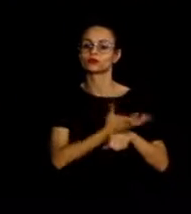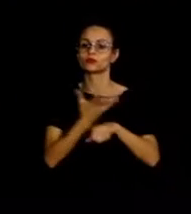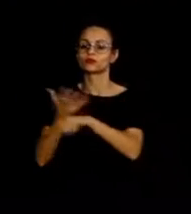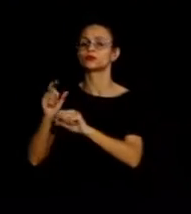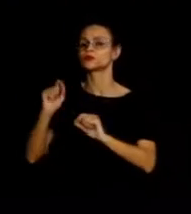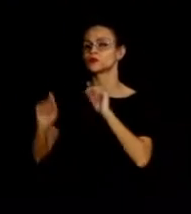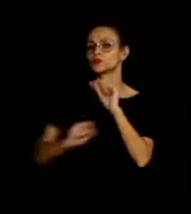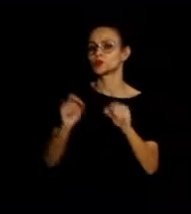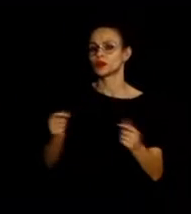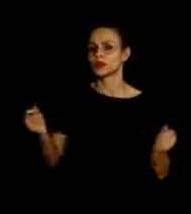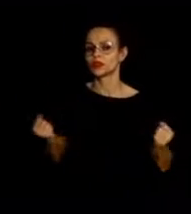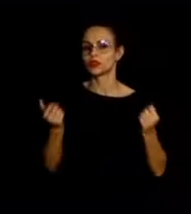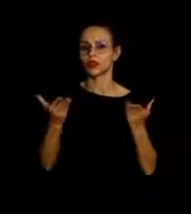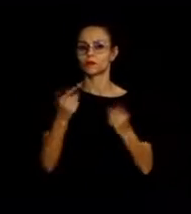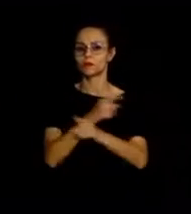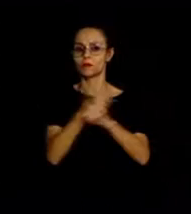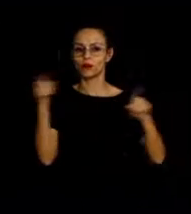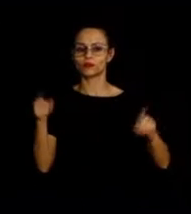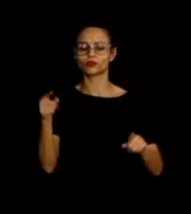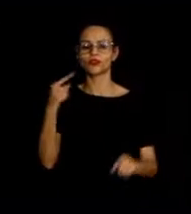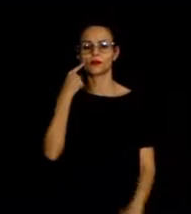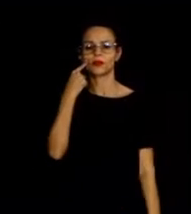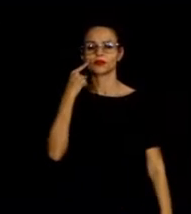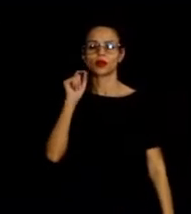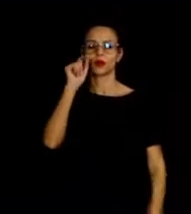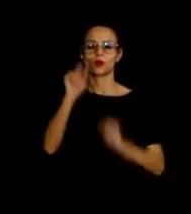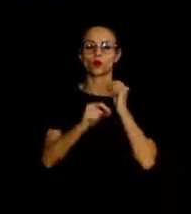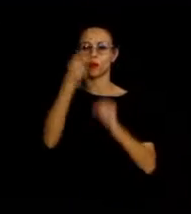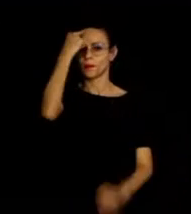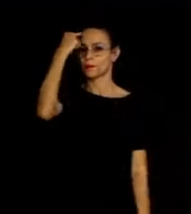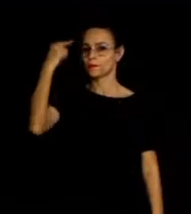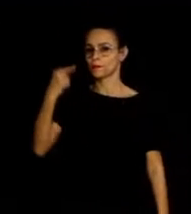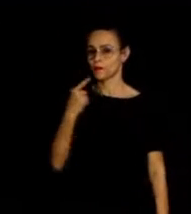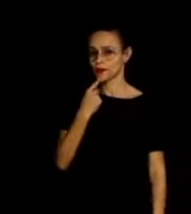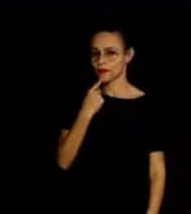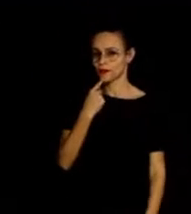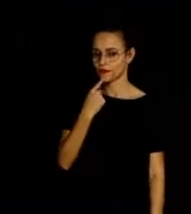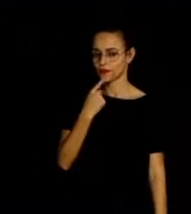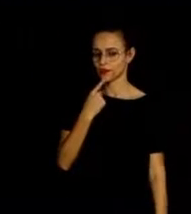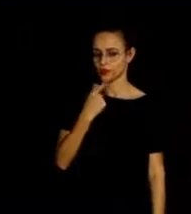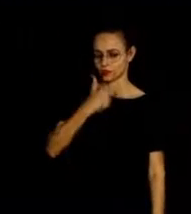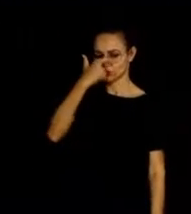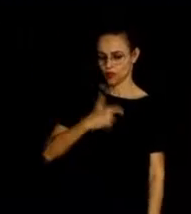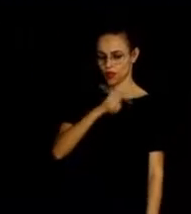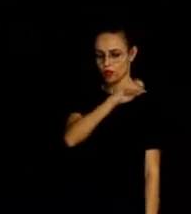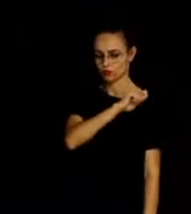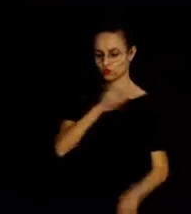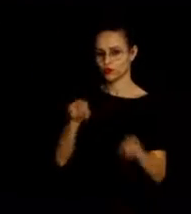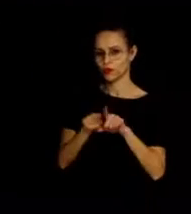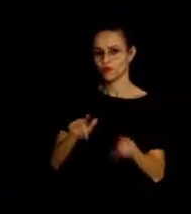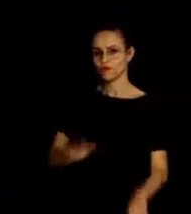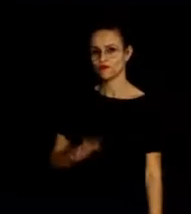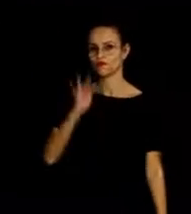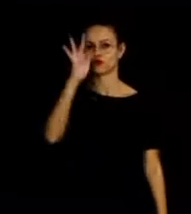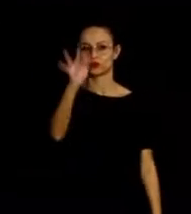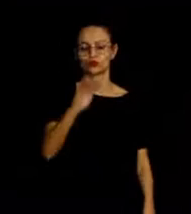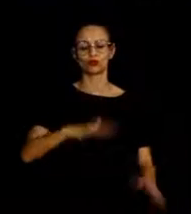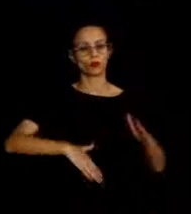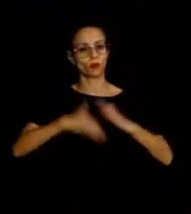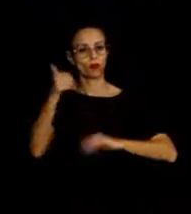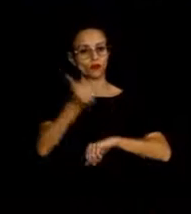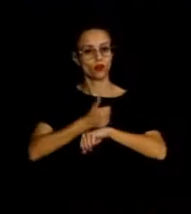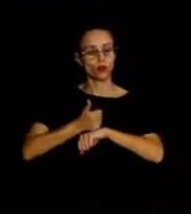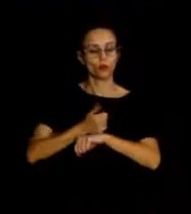servem para quê para você traçar um perfil de discente e de futuro profissional essas disciplinas